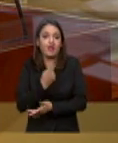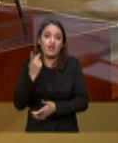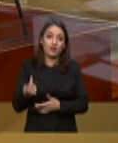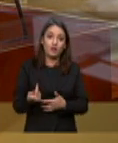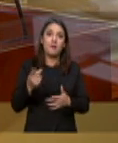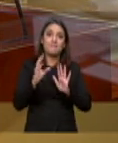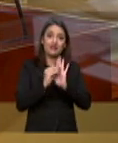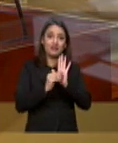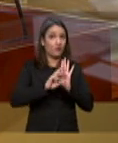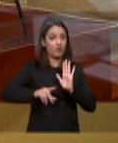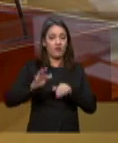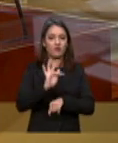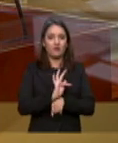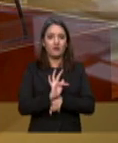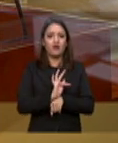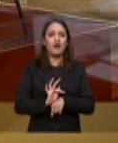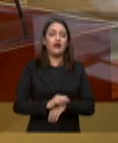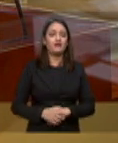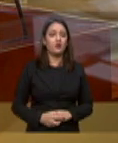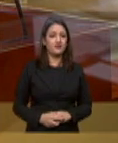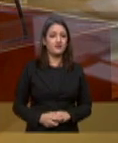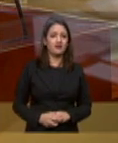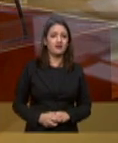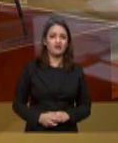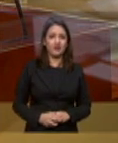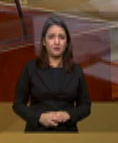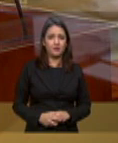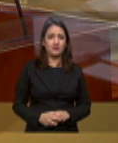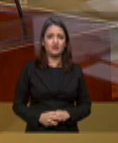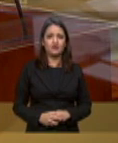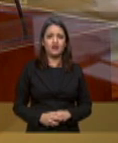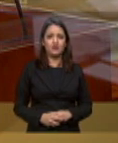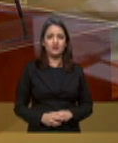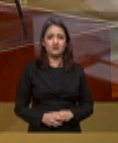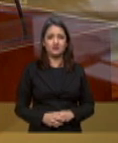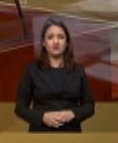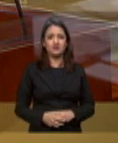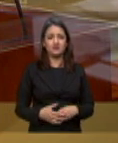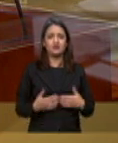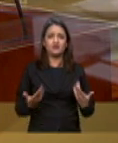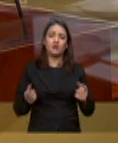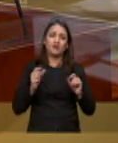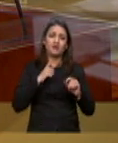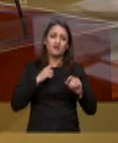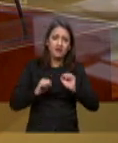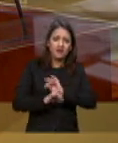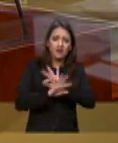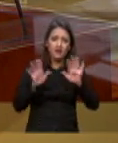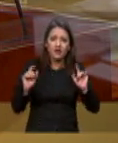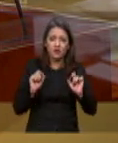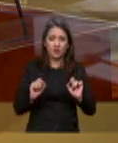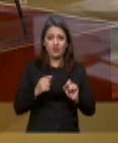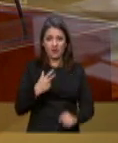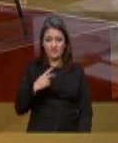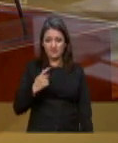se é possível representação fiscal para fins penais nos crimes contra a Previdência Social. A ilustre